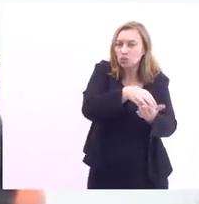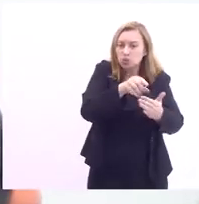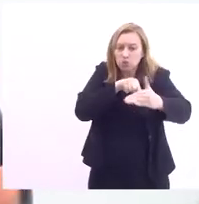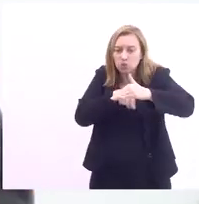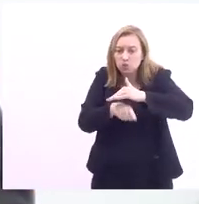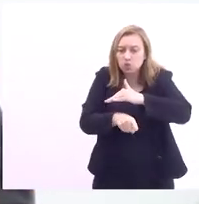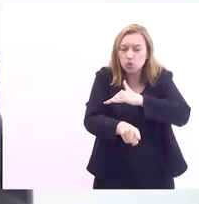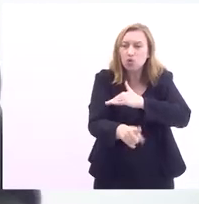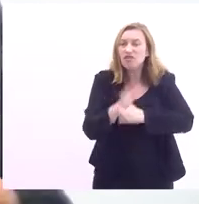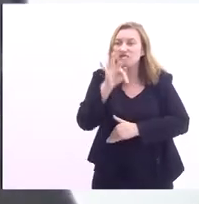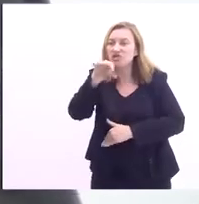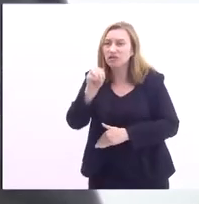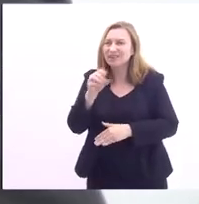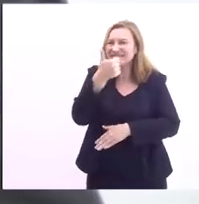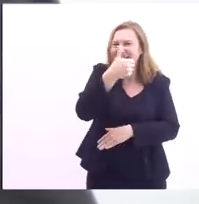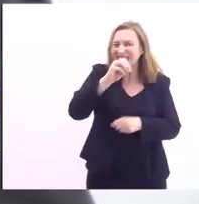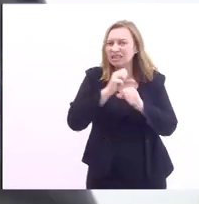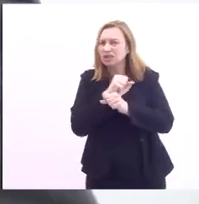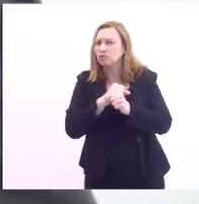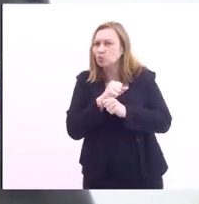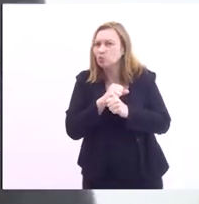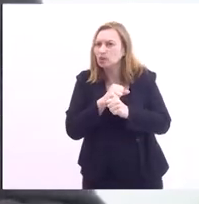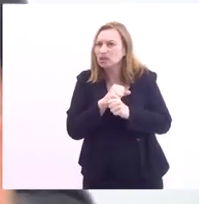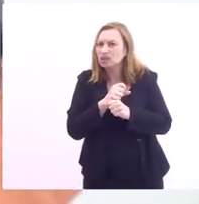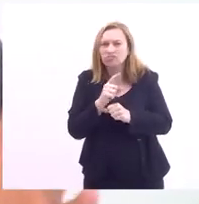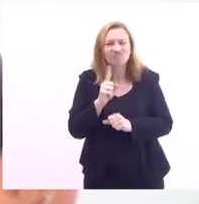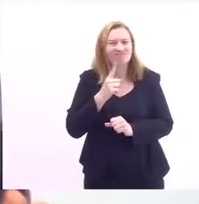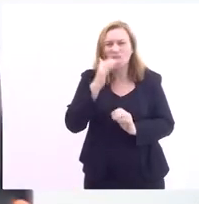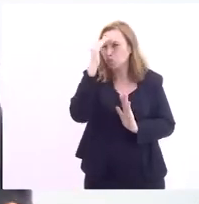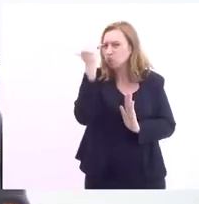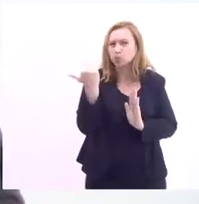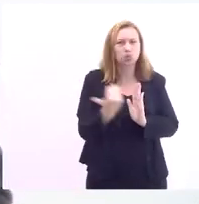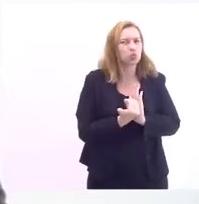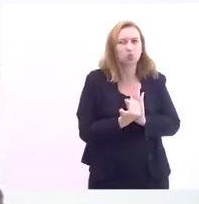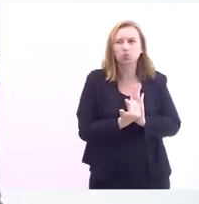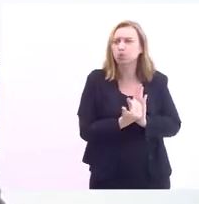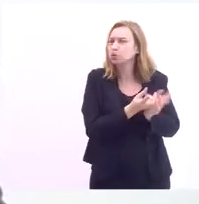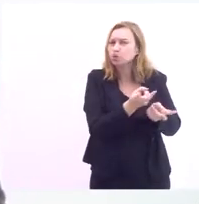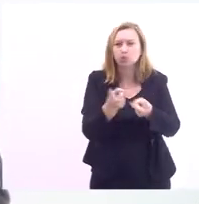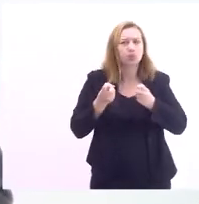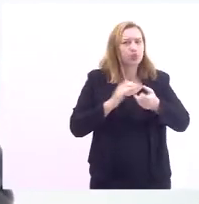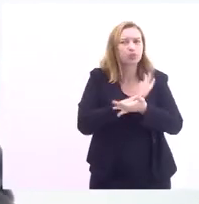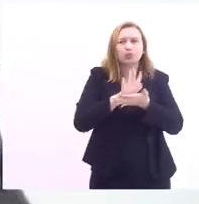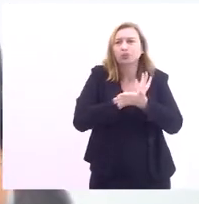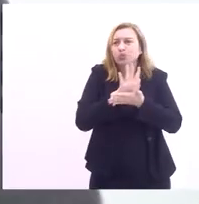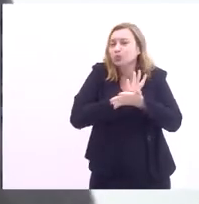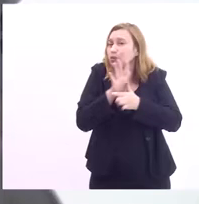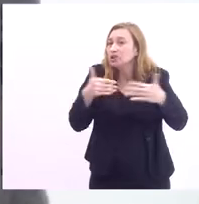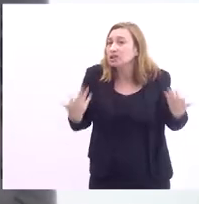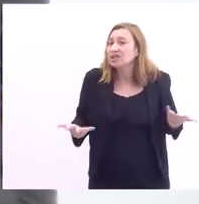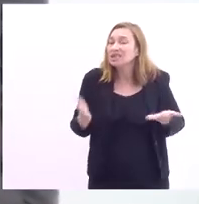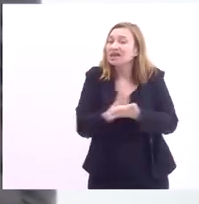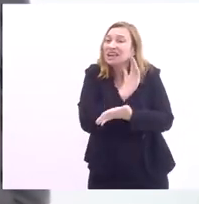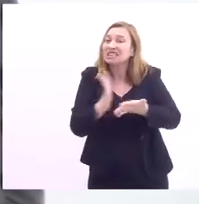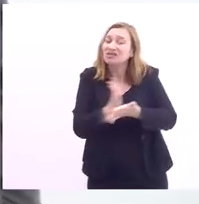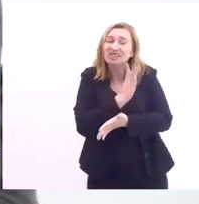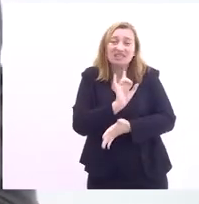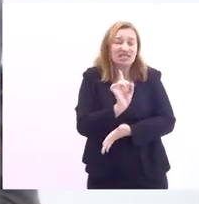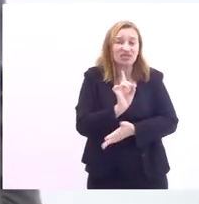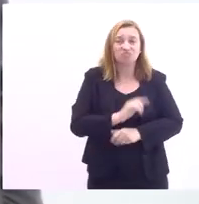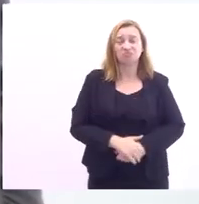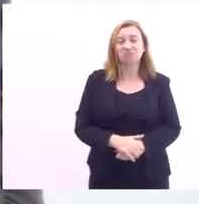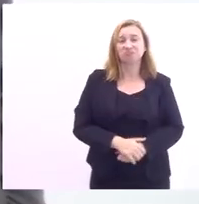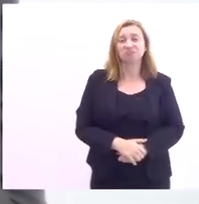subterrânea. 10 anos. Isso não foi observado e às vezes,